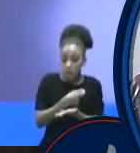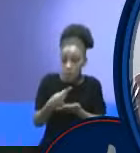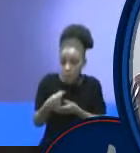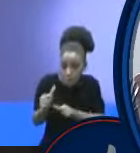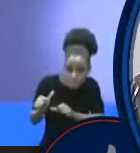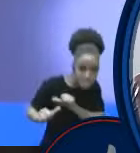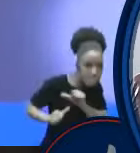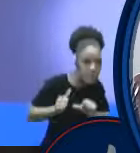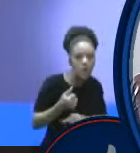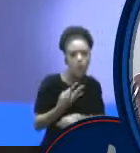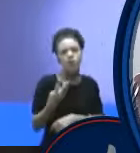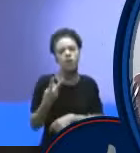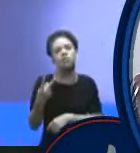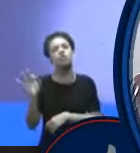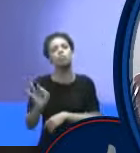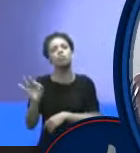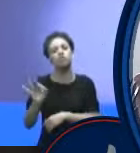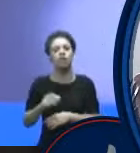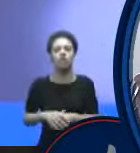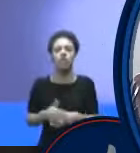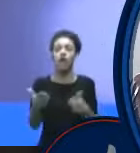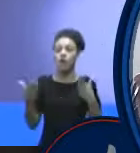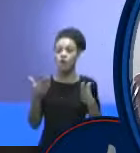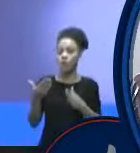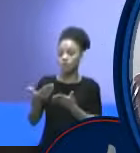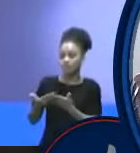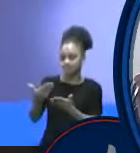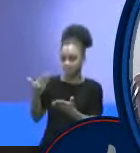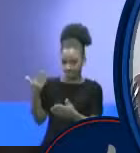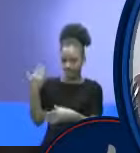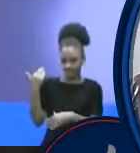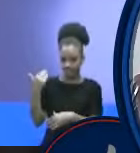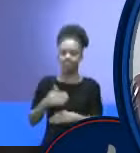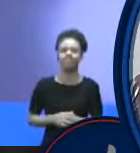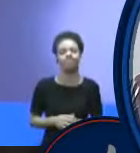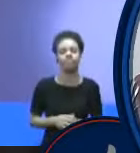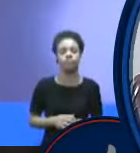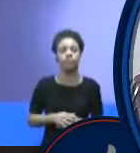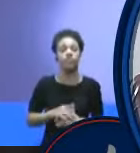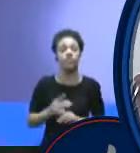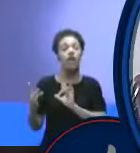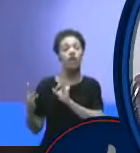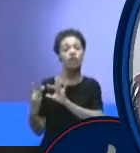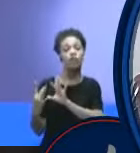de 42% em comparação com o período anterior. E o